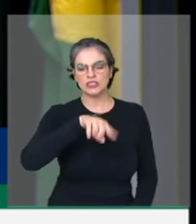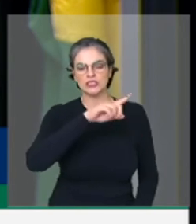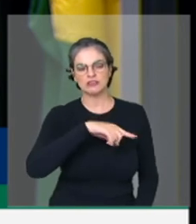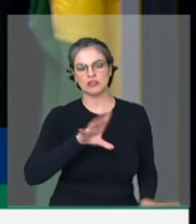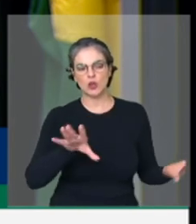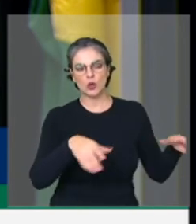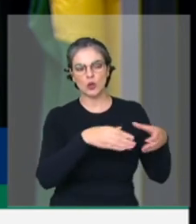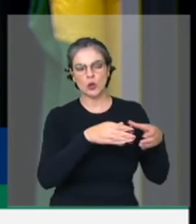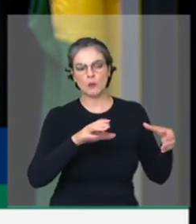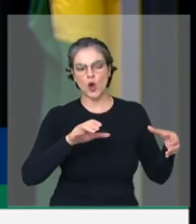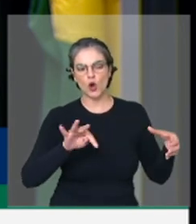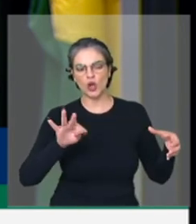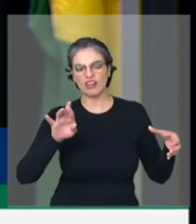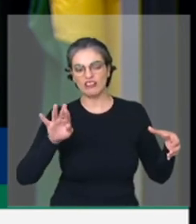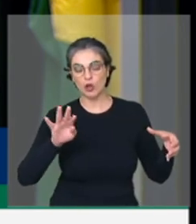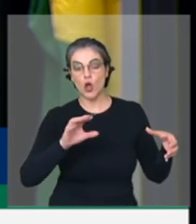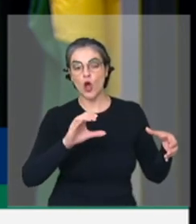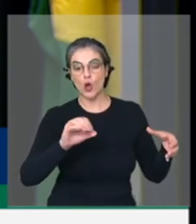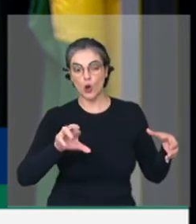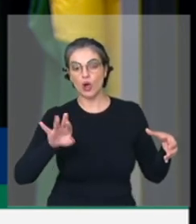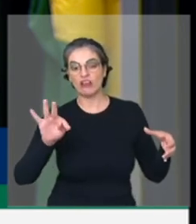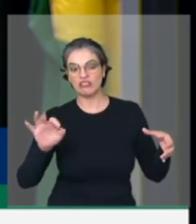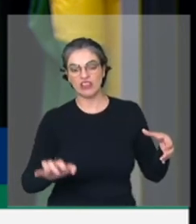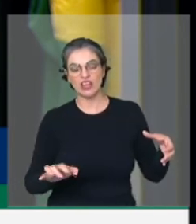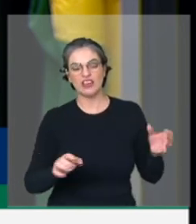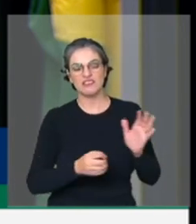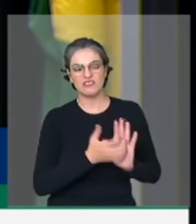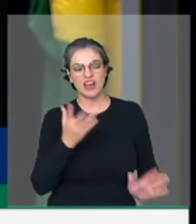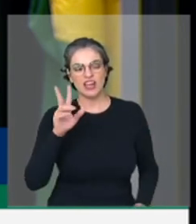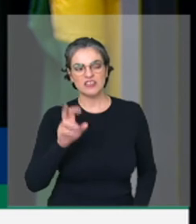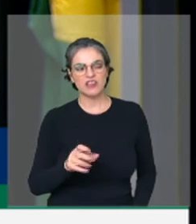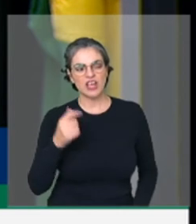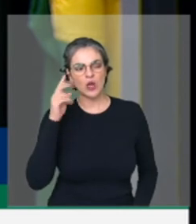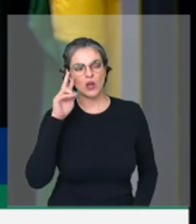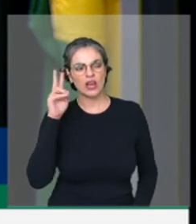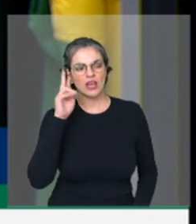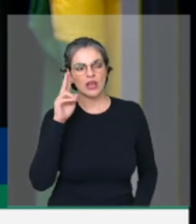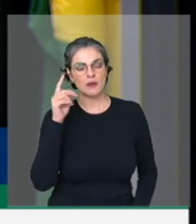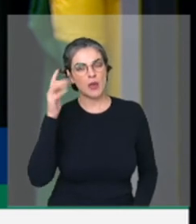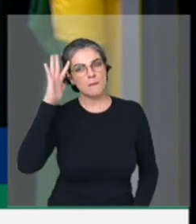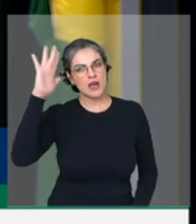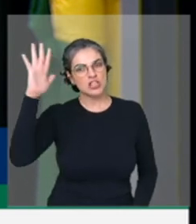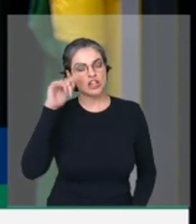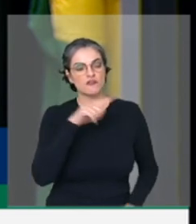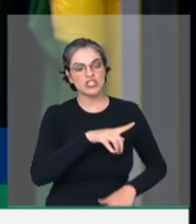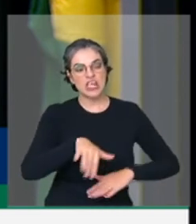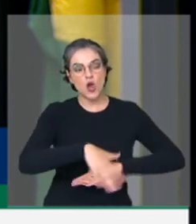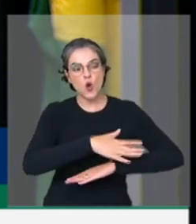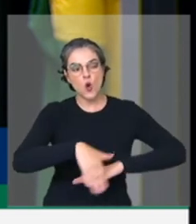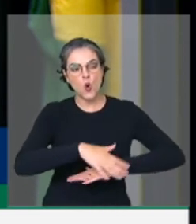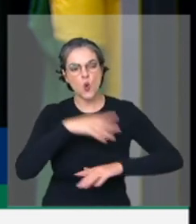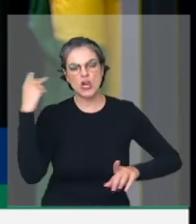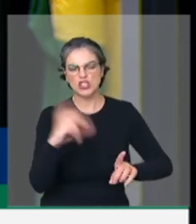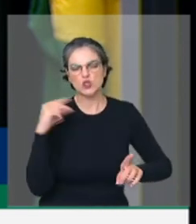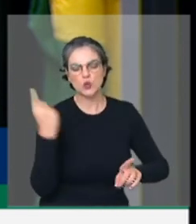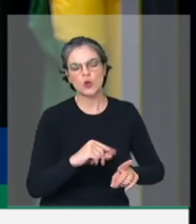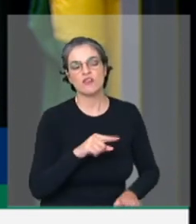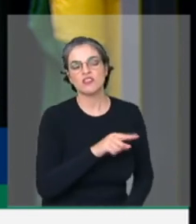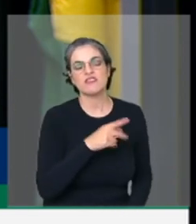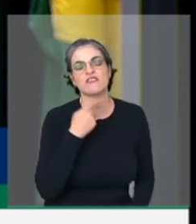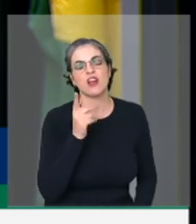corte? Quantas vezes eu imaginei você na rua levando uma surra? O que você vai